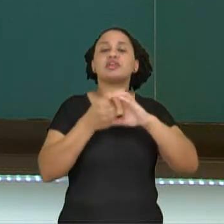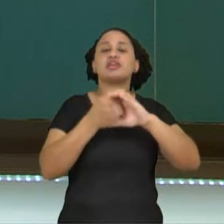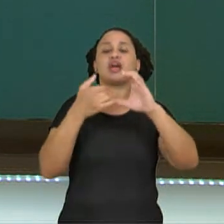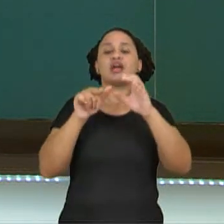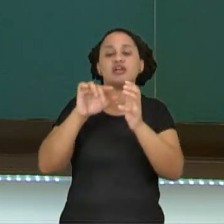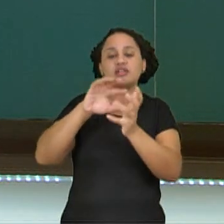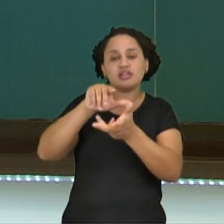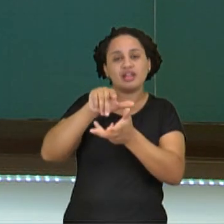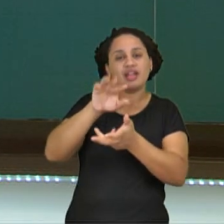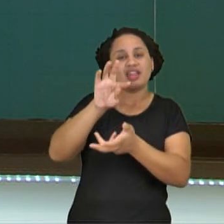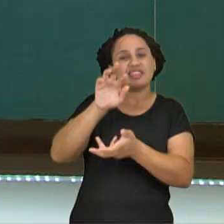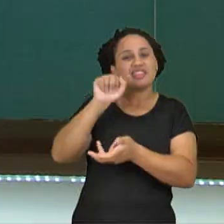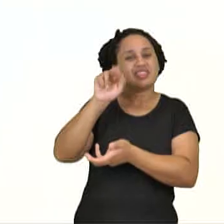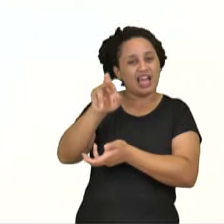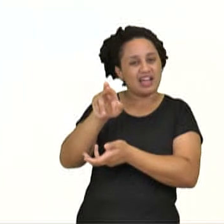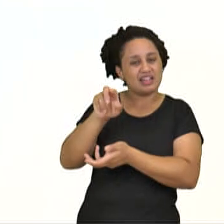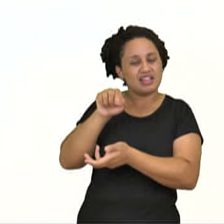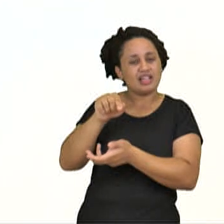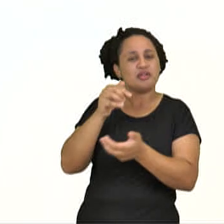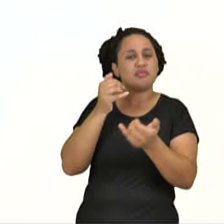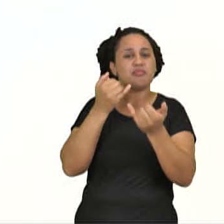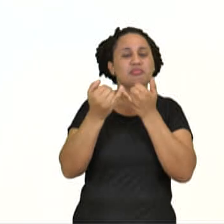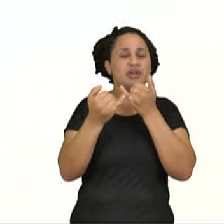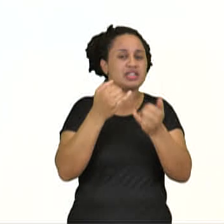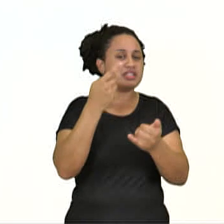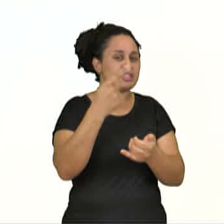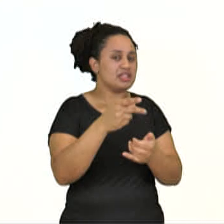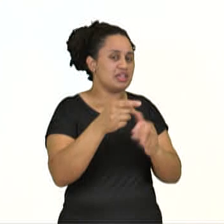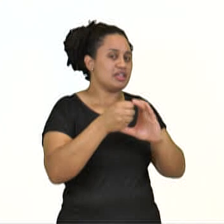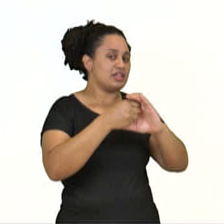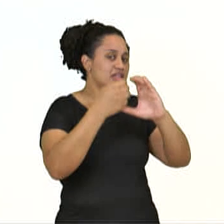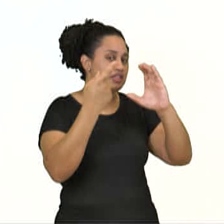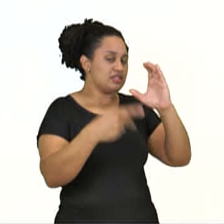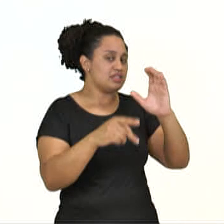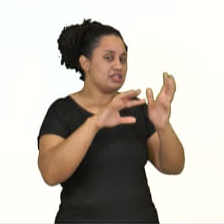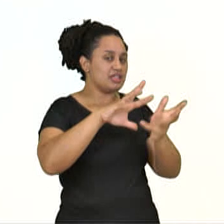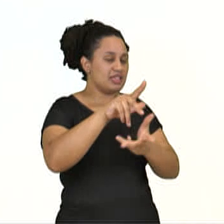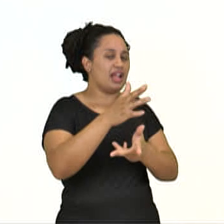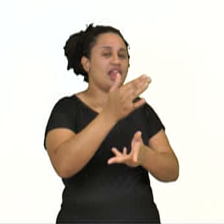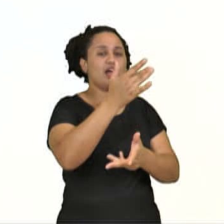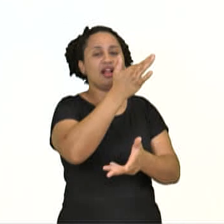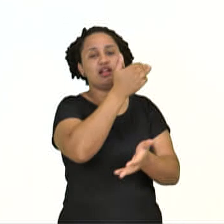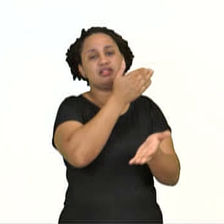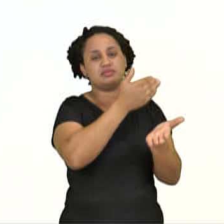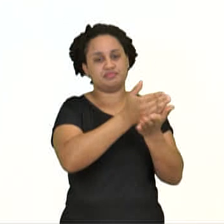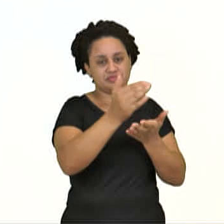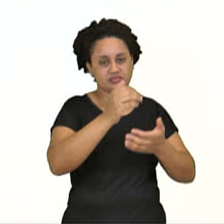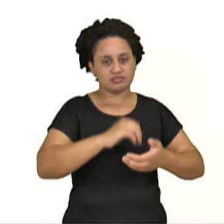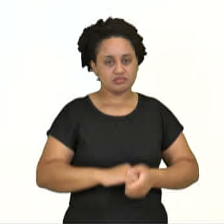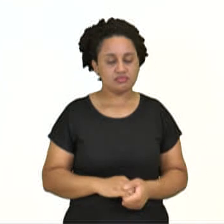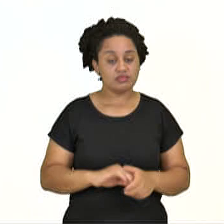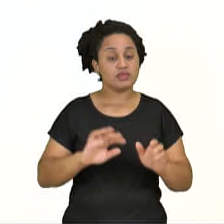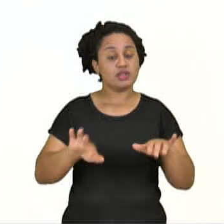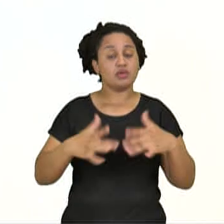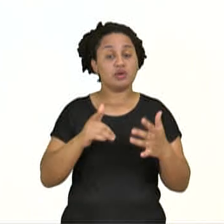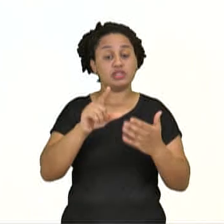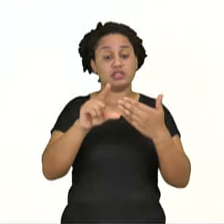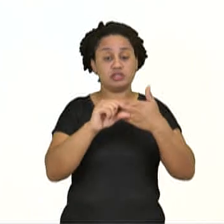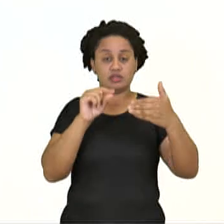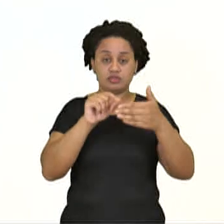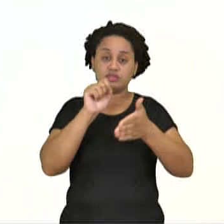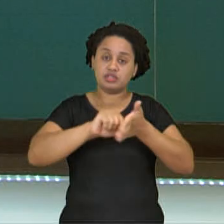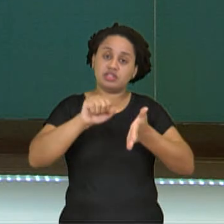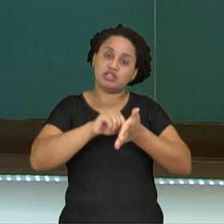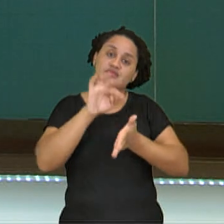planeta, o TAR, são muito parecidas com as da Terra primitiva? Então, quando esse autor escreveu esse texto, ele